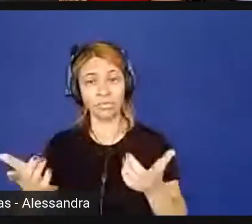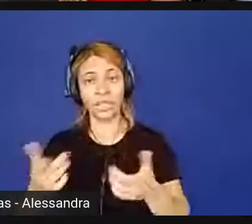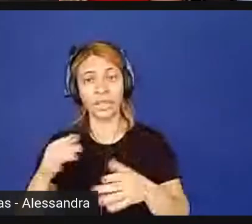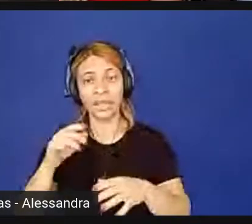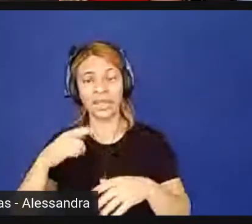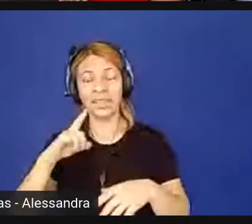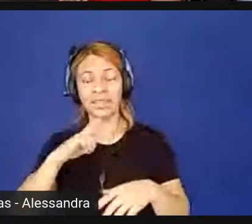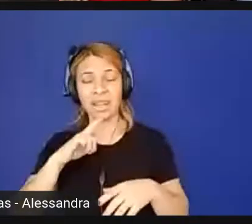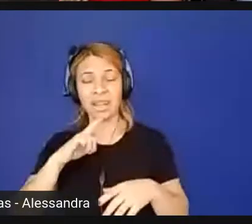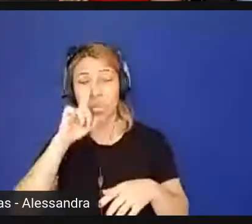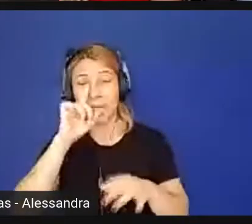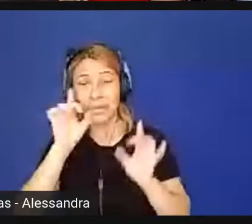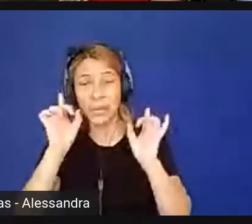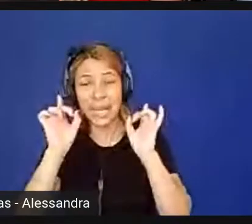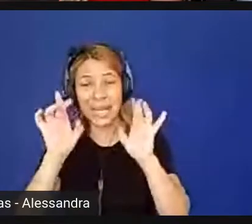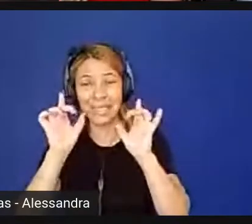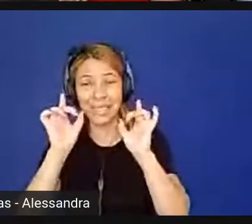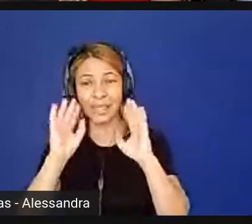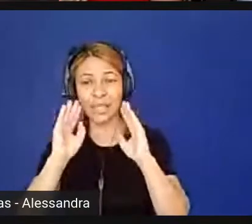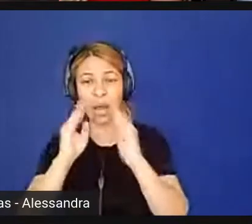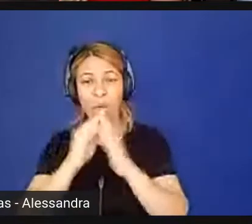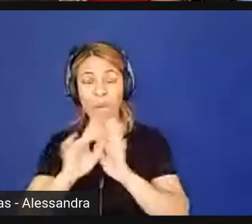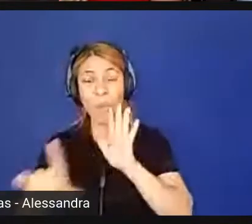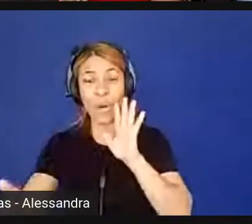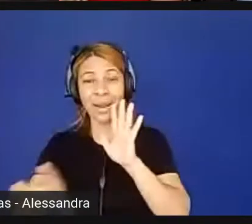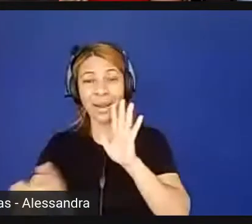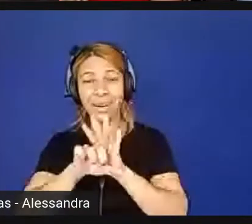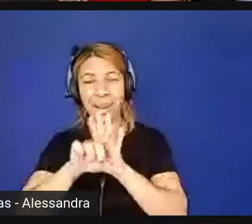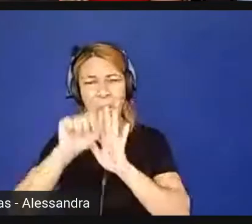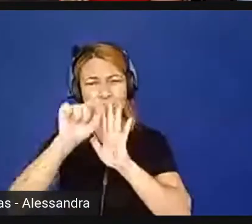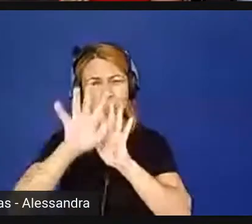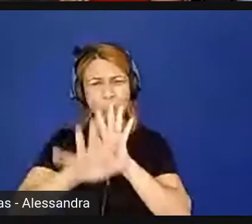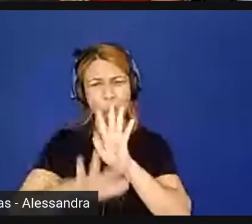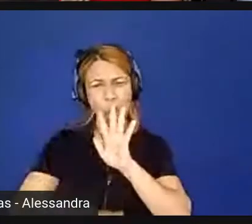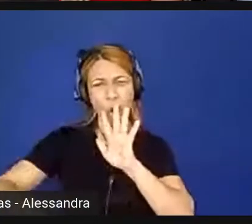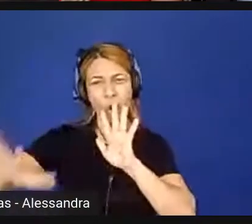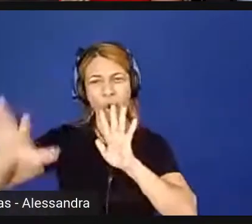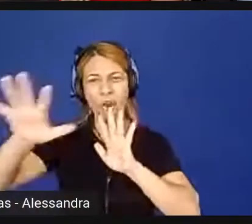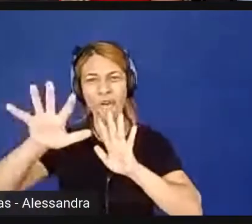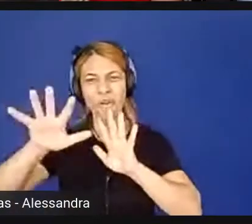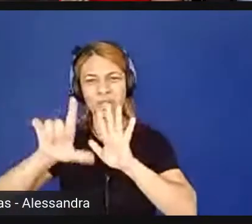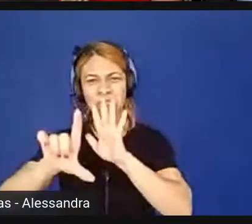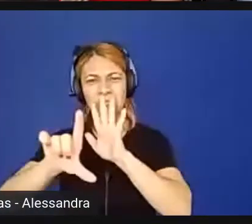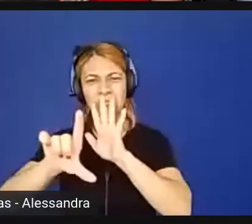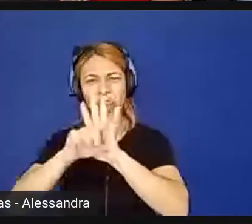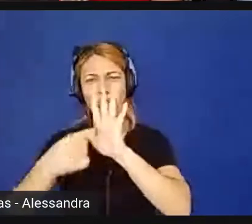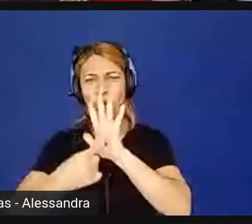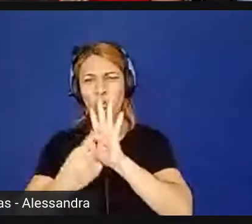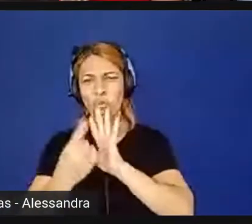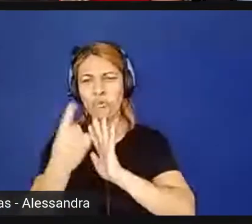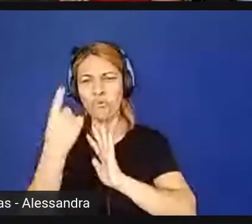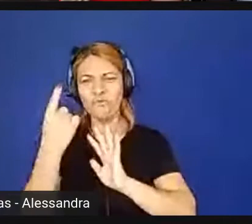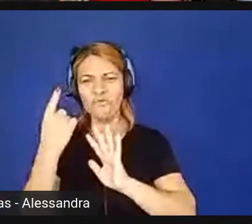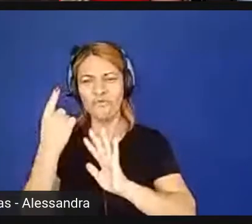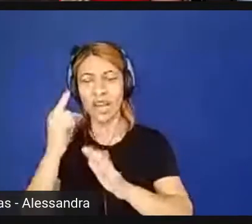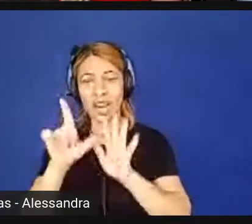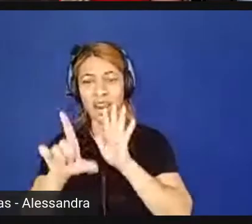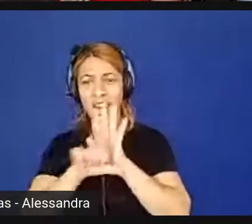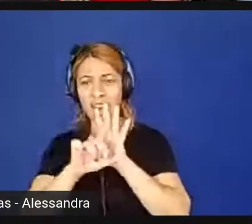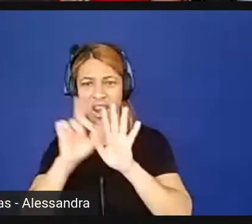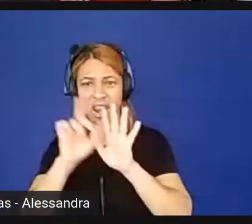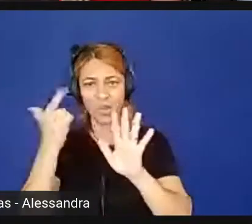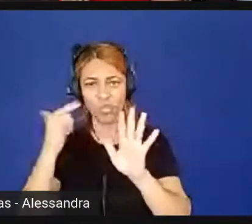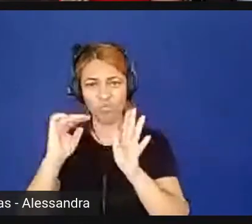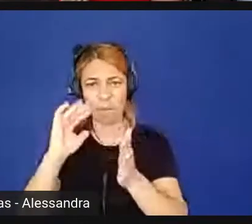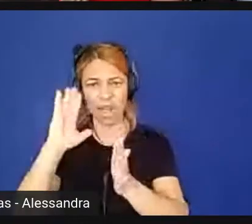risco específico, não vai ter uma lei erga omnes que vai poder... Veja, é como se tivesse lei e por conta dessa lei não tivesse mais corrupção,